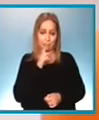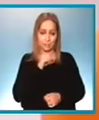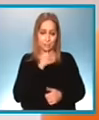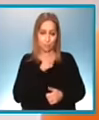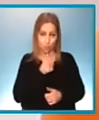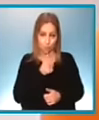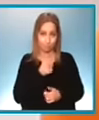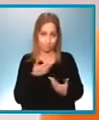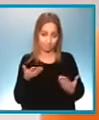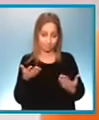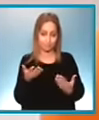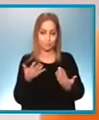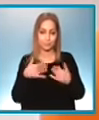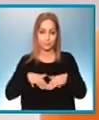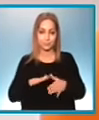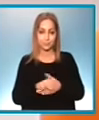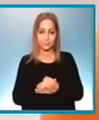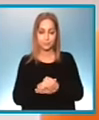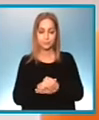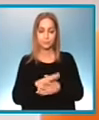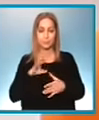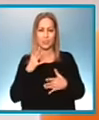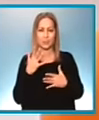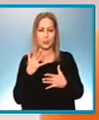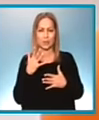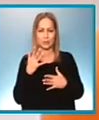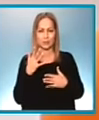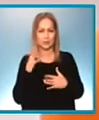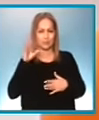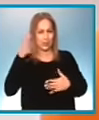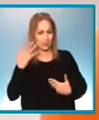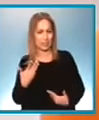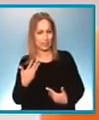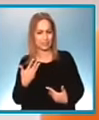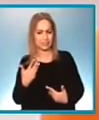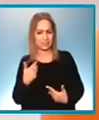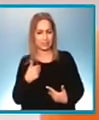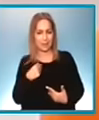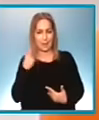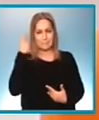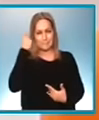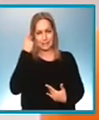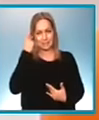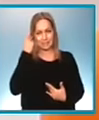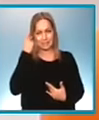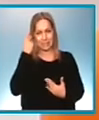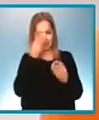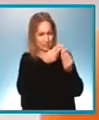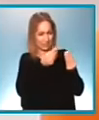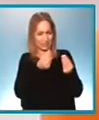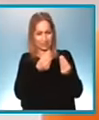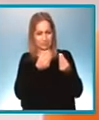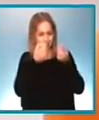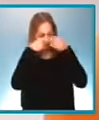familiares. A gente, quando passa por uma coisa desta, para de pensar nas coisas materiais. Claro.